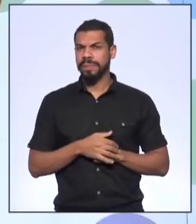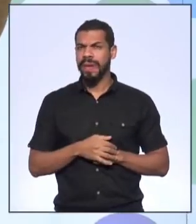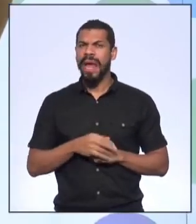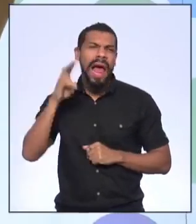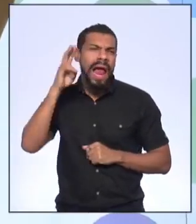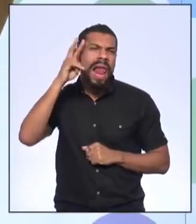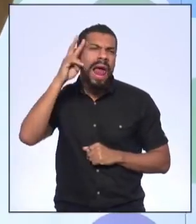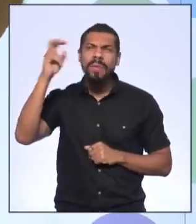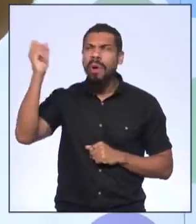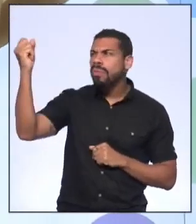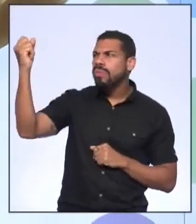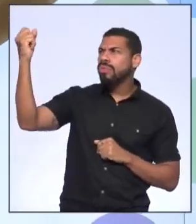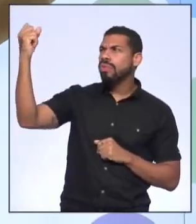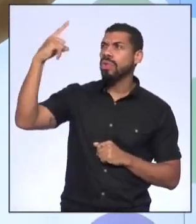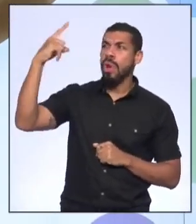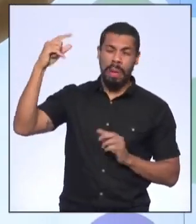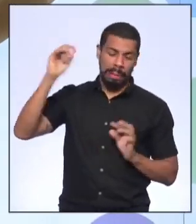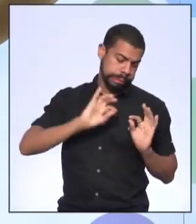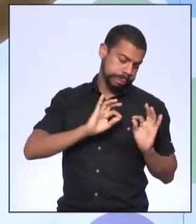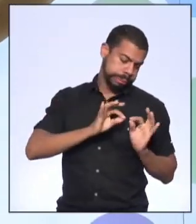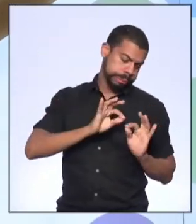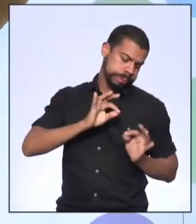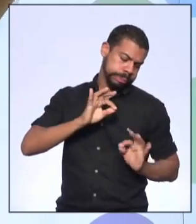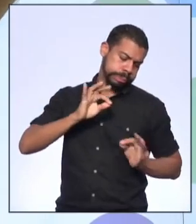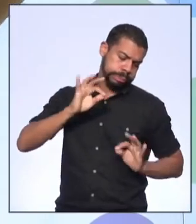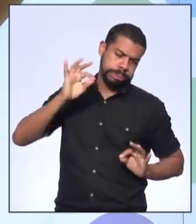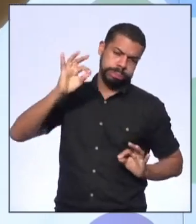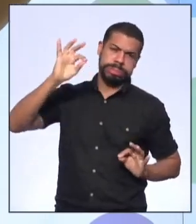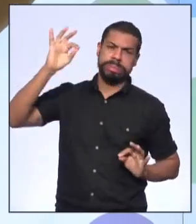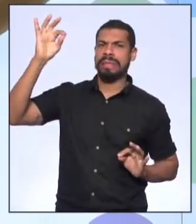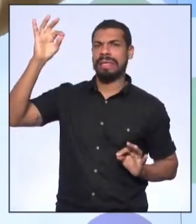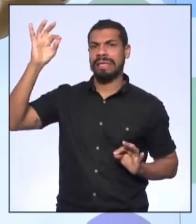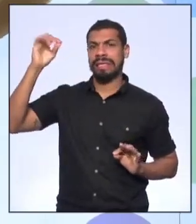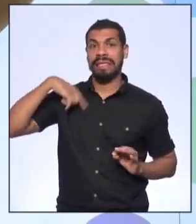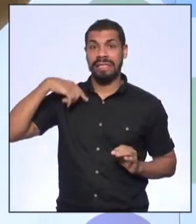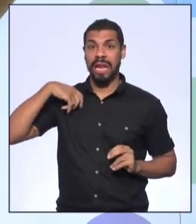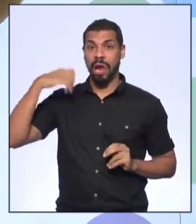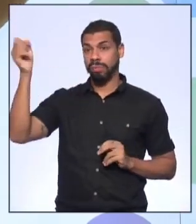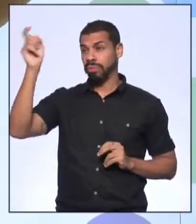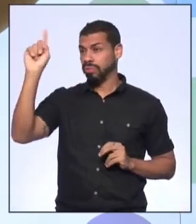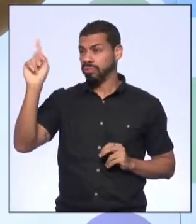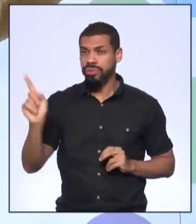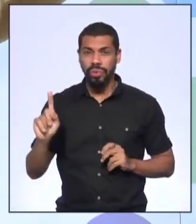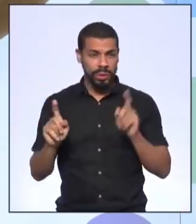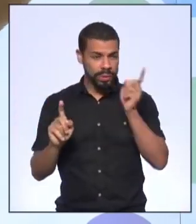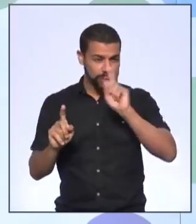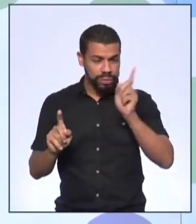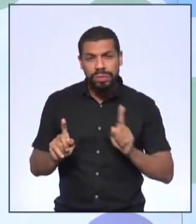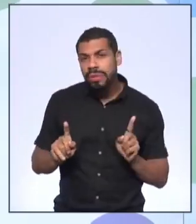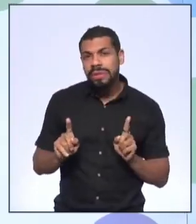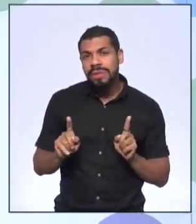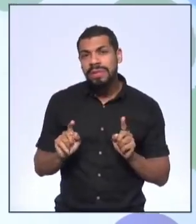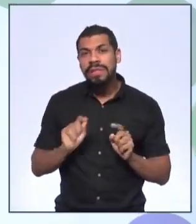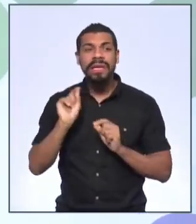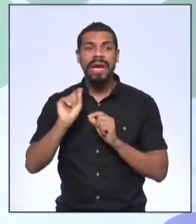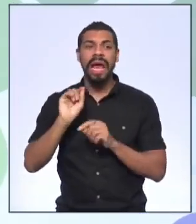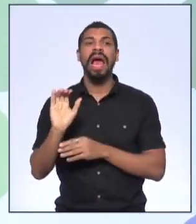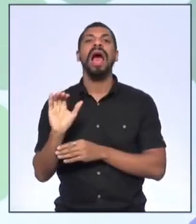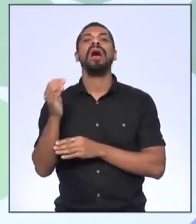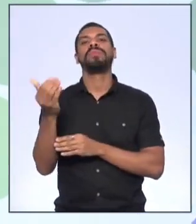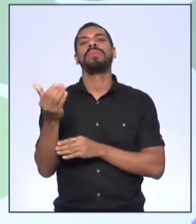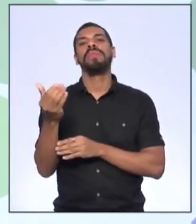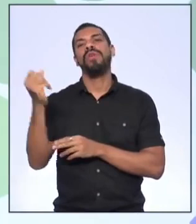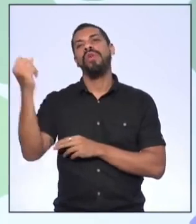está a 150 milhões de quilômetros da Terra, tá? Então o Sol emite a radiação, vem a luz, né, a radiação do Sol, e vem até a Terra, e aquece a